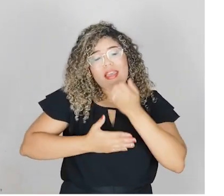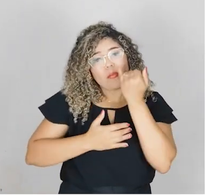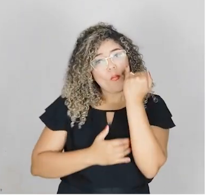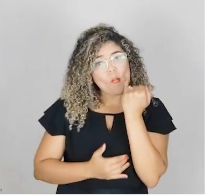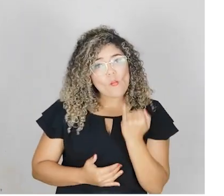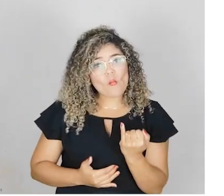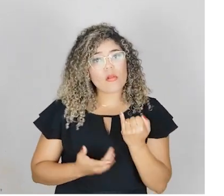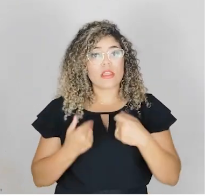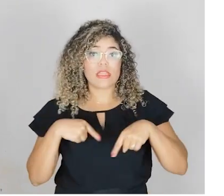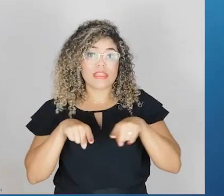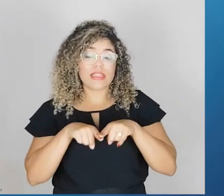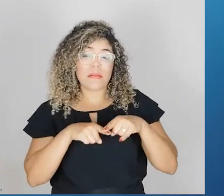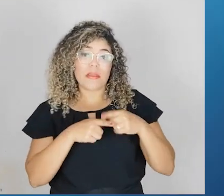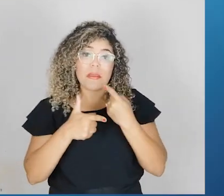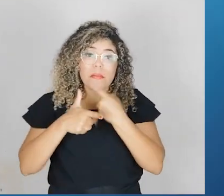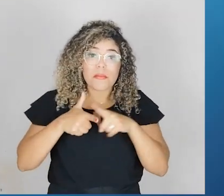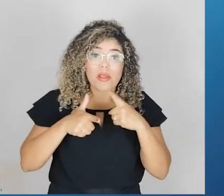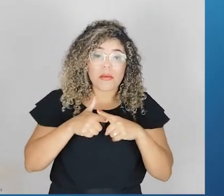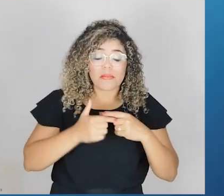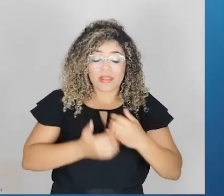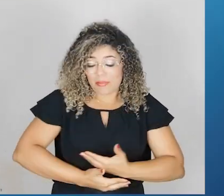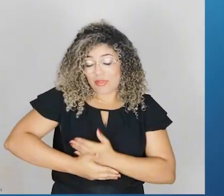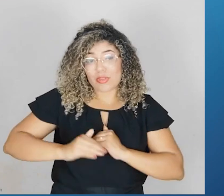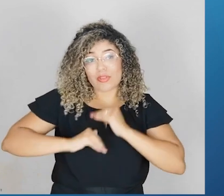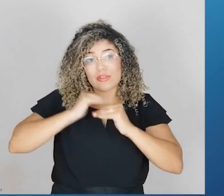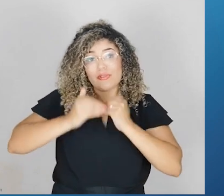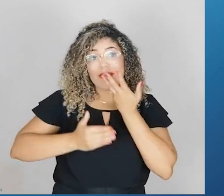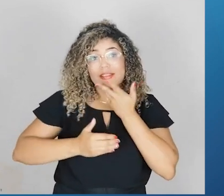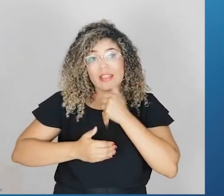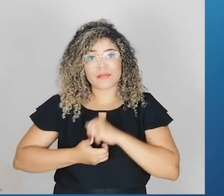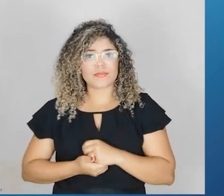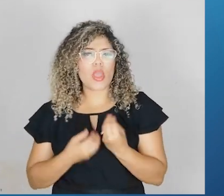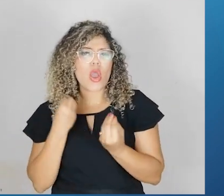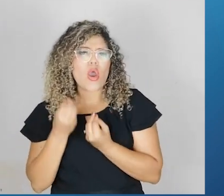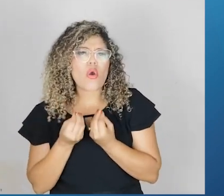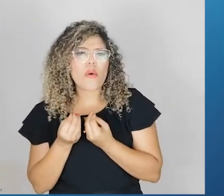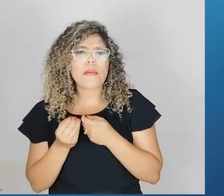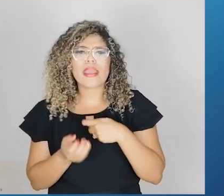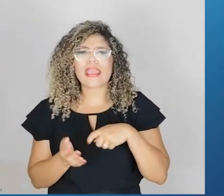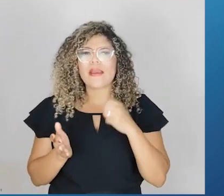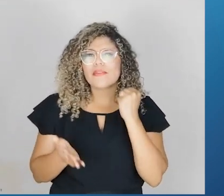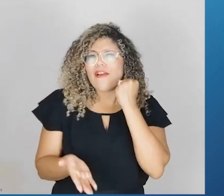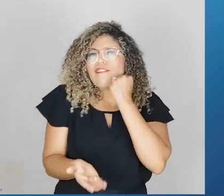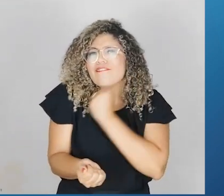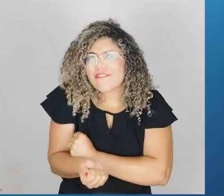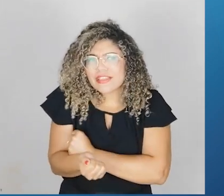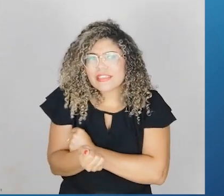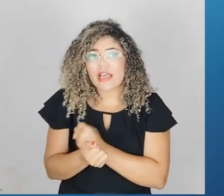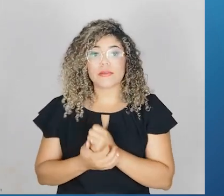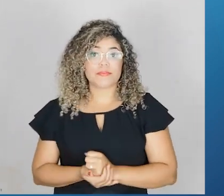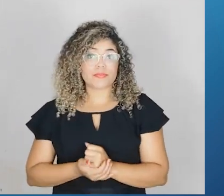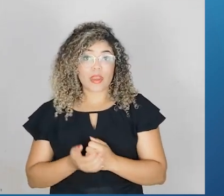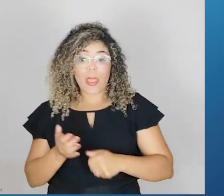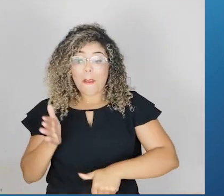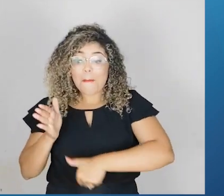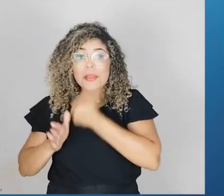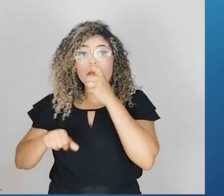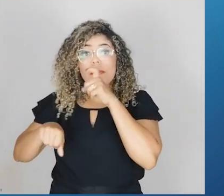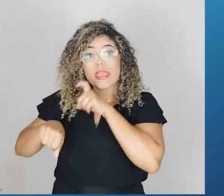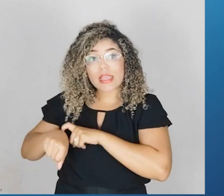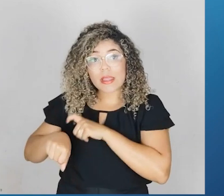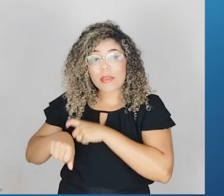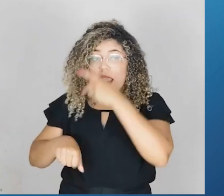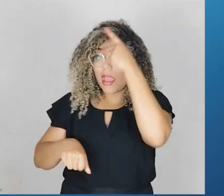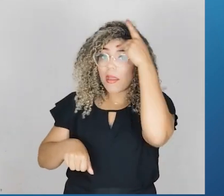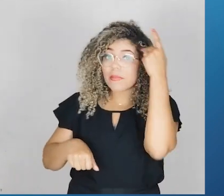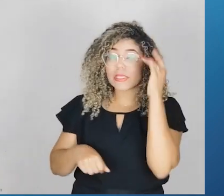má formação congênita. Vamos entender como que acontece o ciclo do vício. Observe a imagem. O primeiro momento é o da